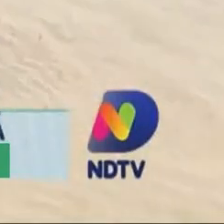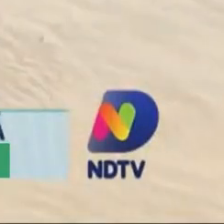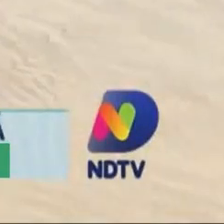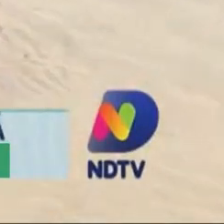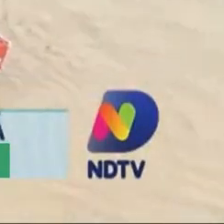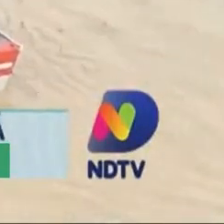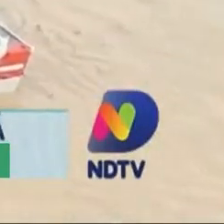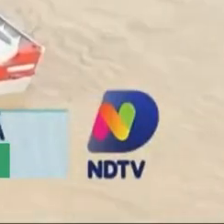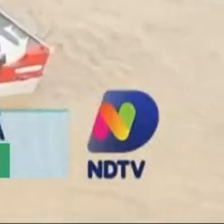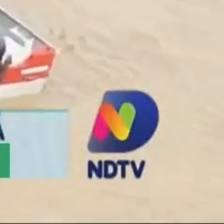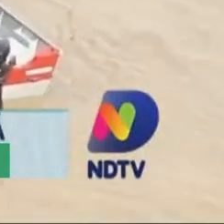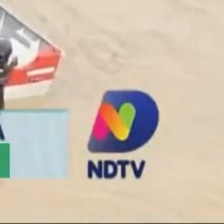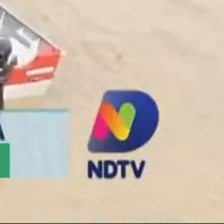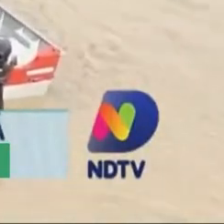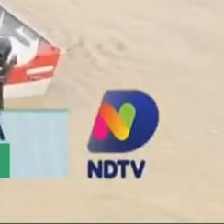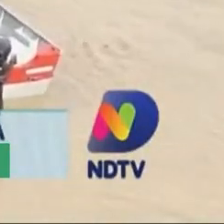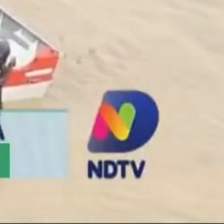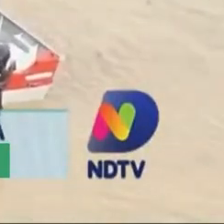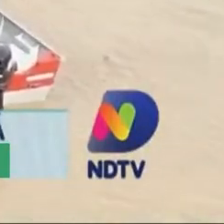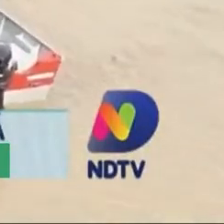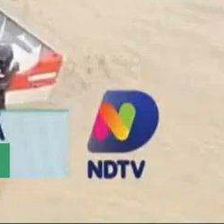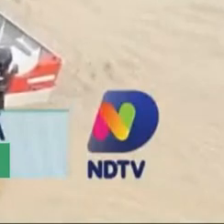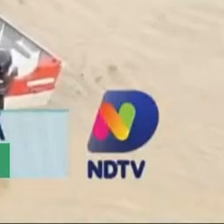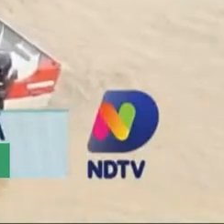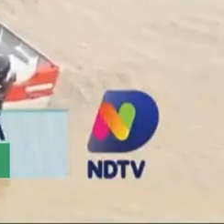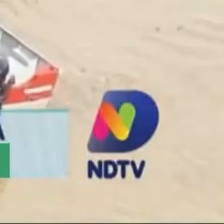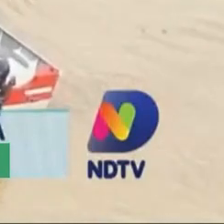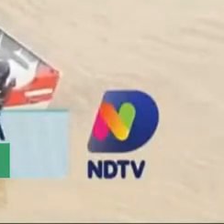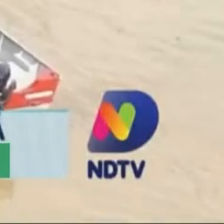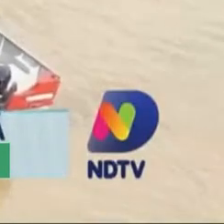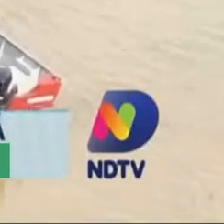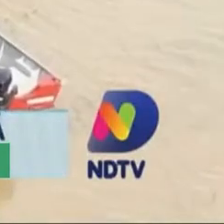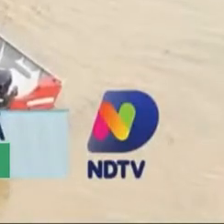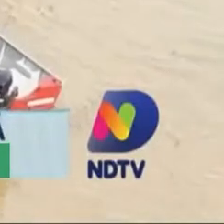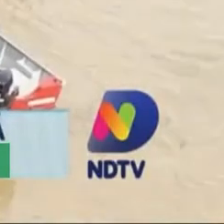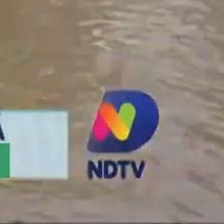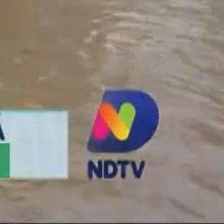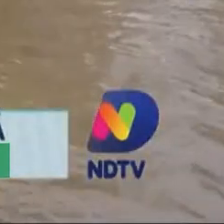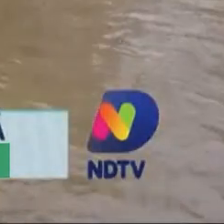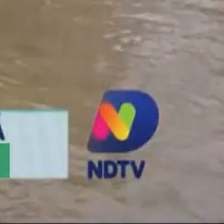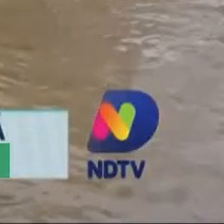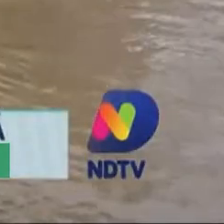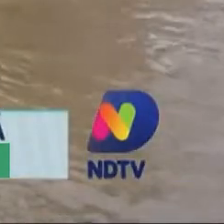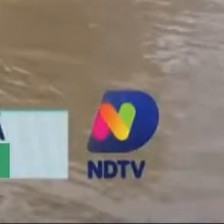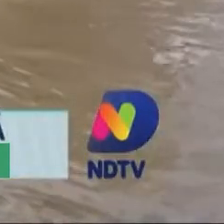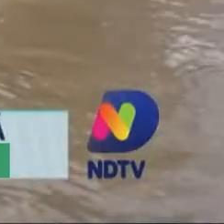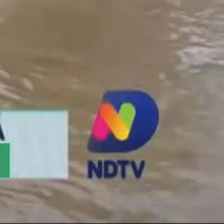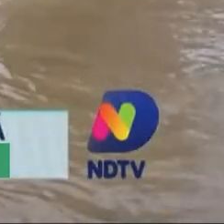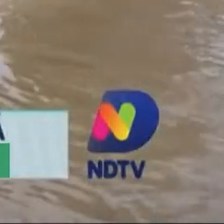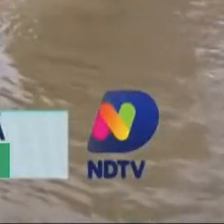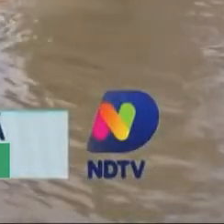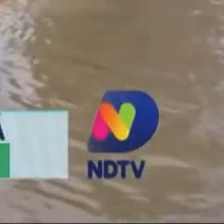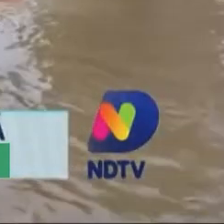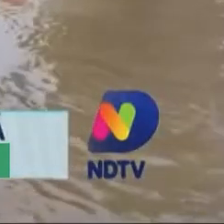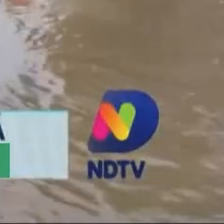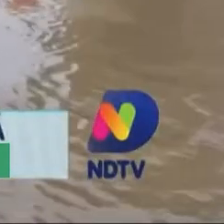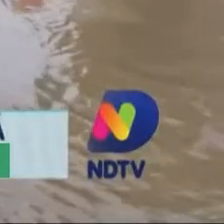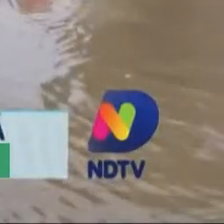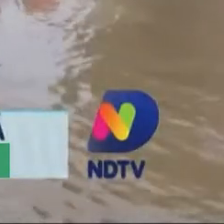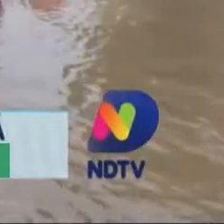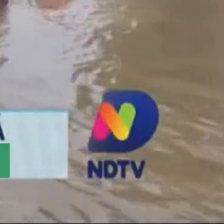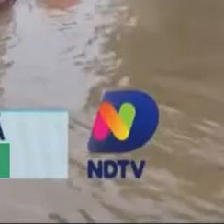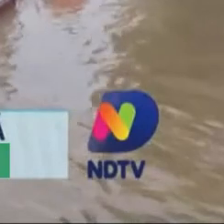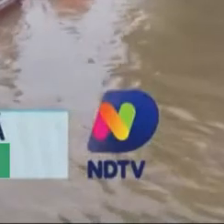tudo aquilo que, infelizmente, não deveria estar no leito do rio. Eletrodoméstico, pneu e tudo aquilo que tiver depositado e